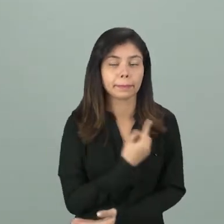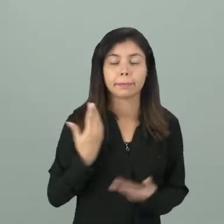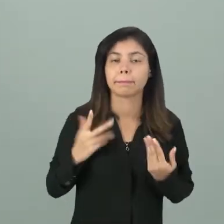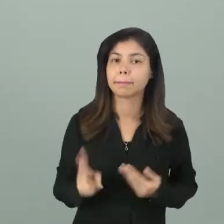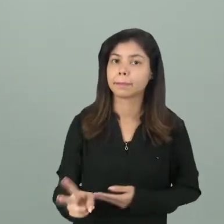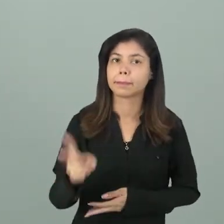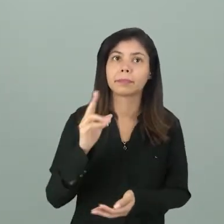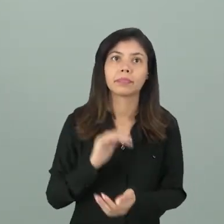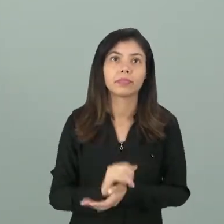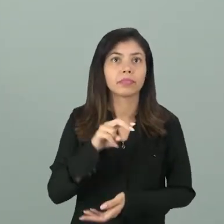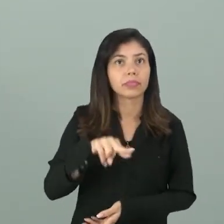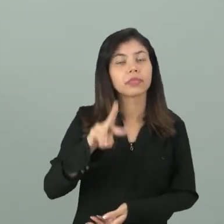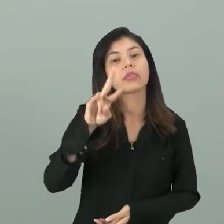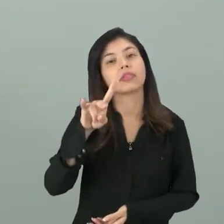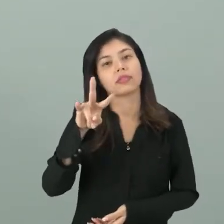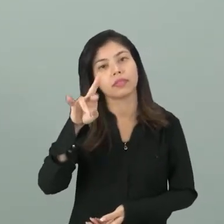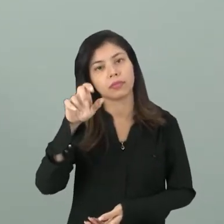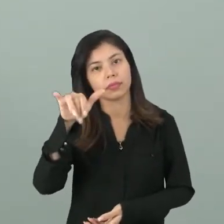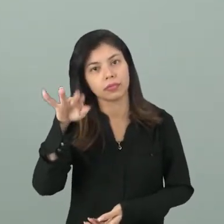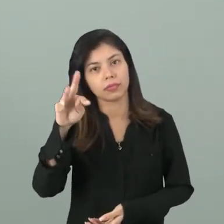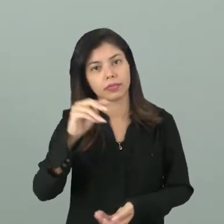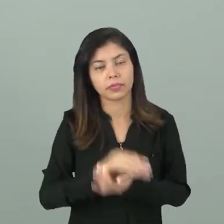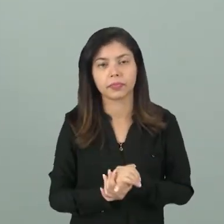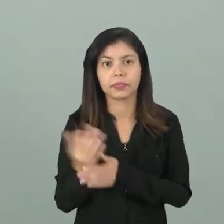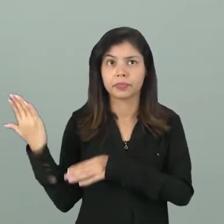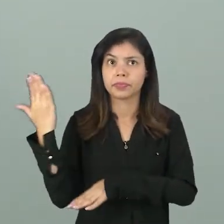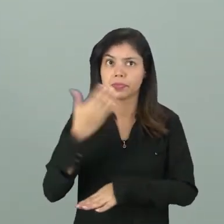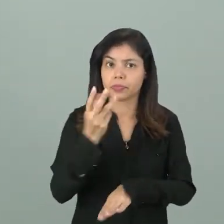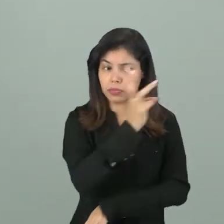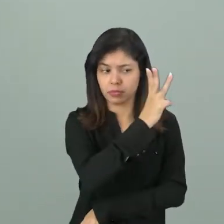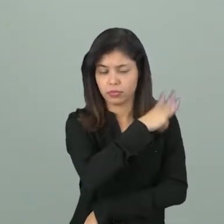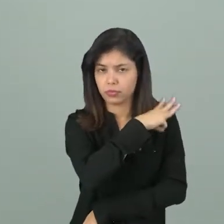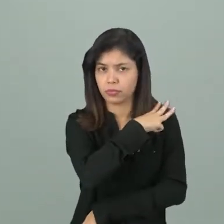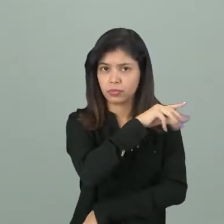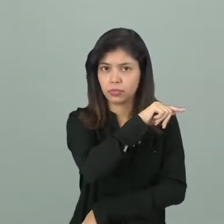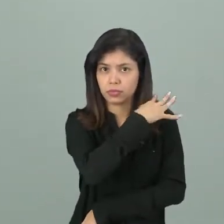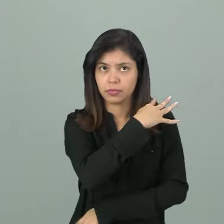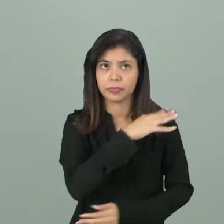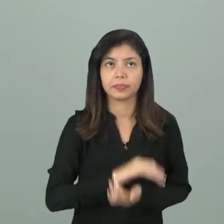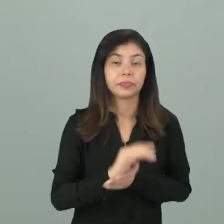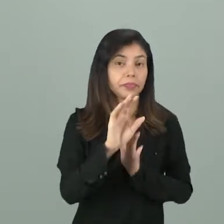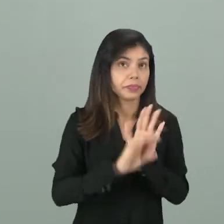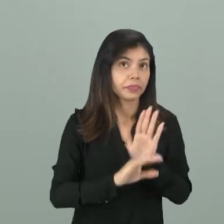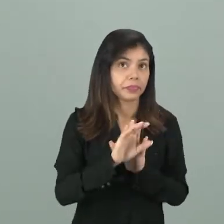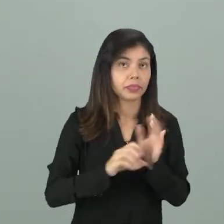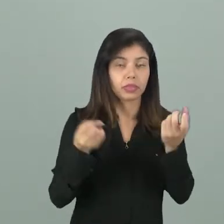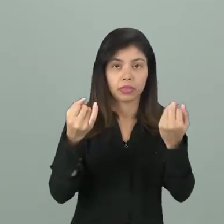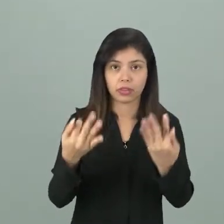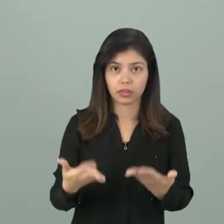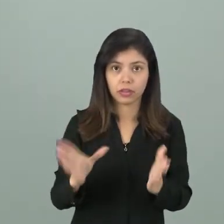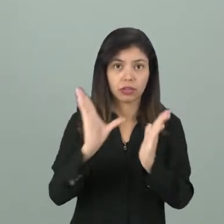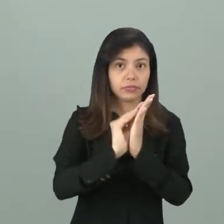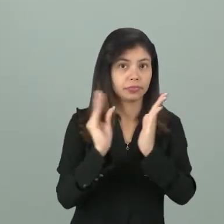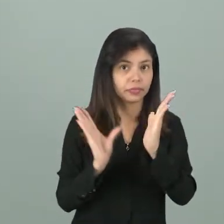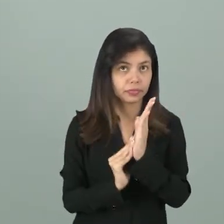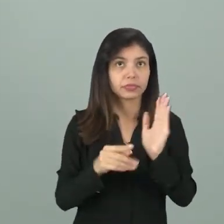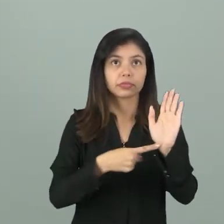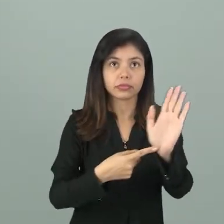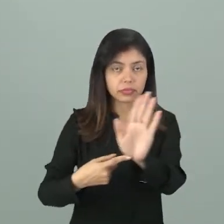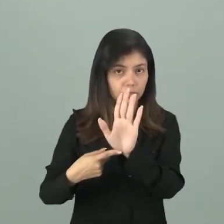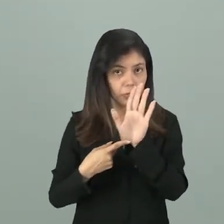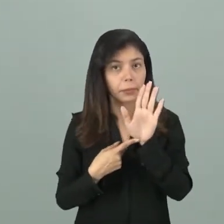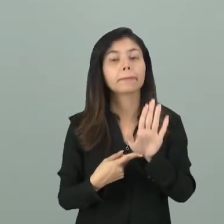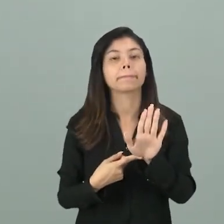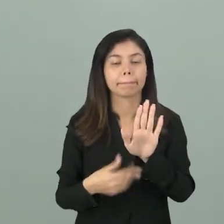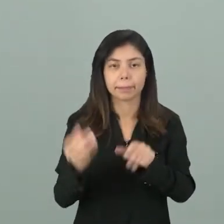de nivelamento aí. A aula de hoje é direcionada para a terceira série, mas o conteúdo aqui que eu vou abordar hoje é um conteúdo que